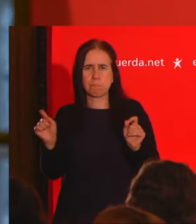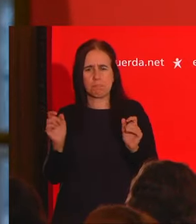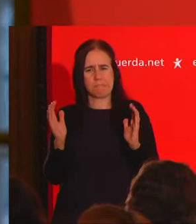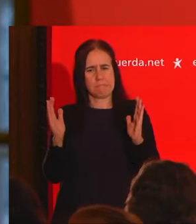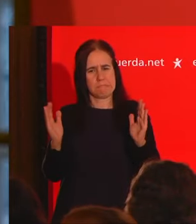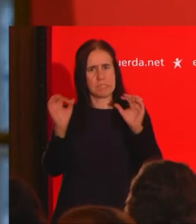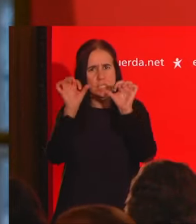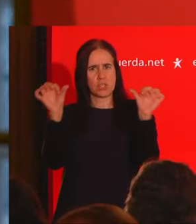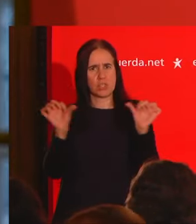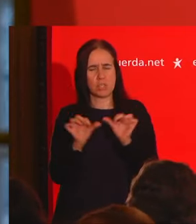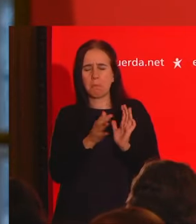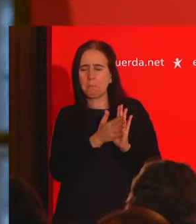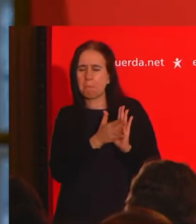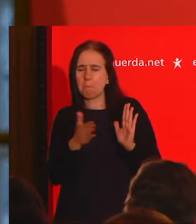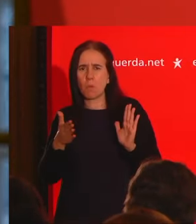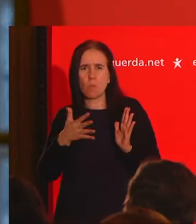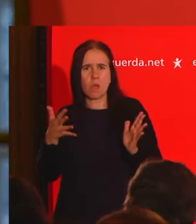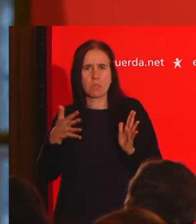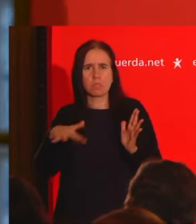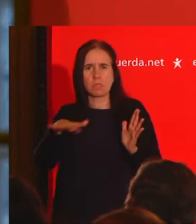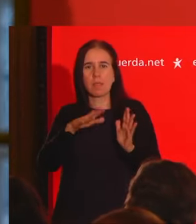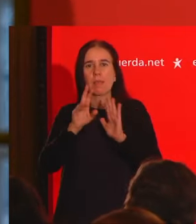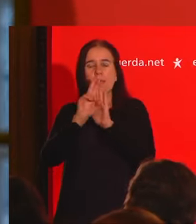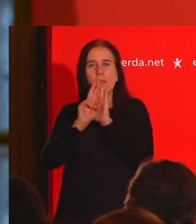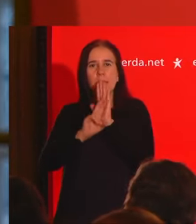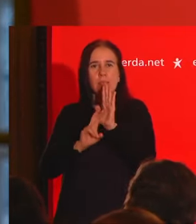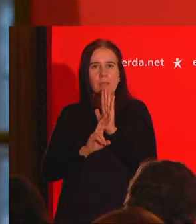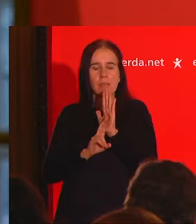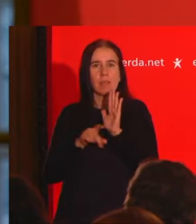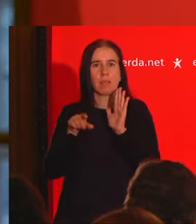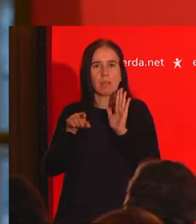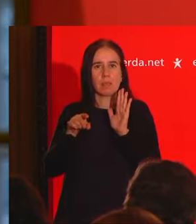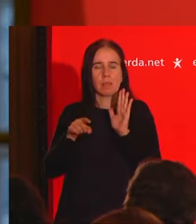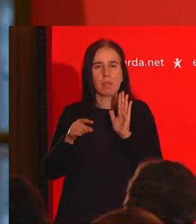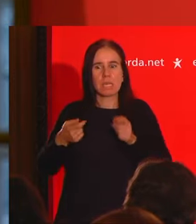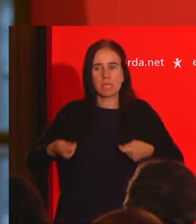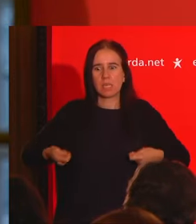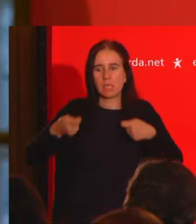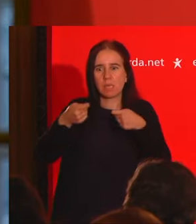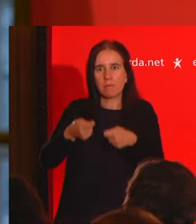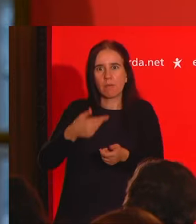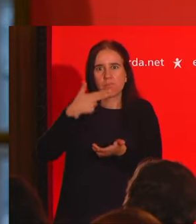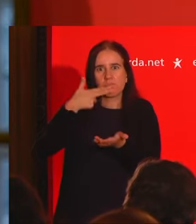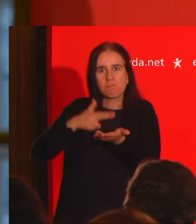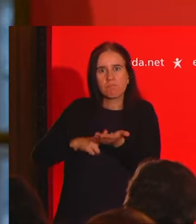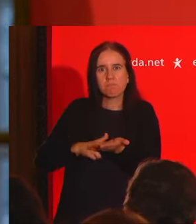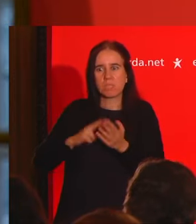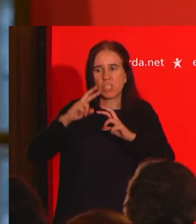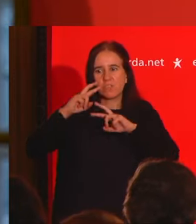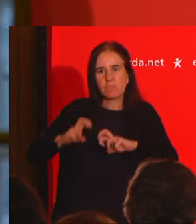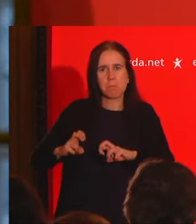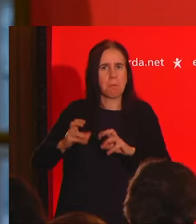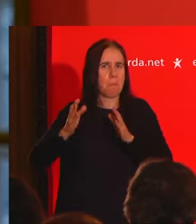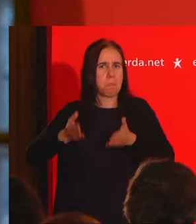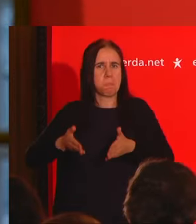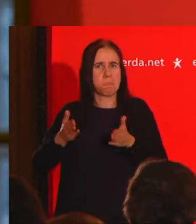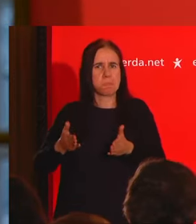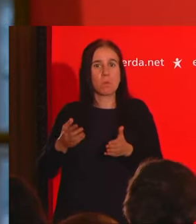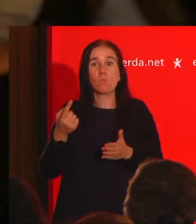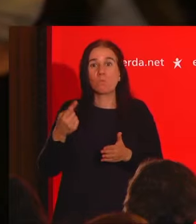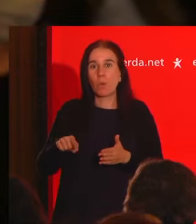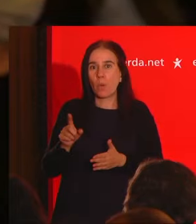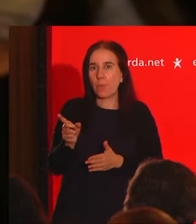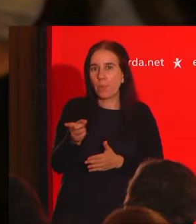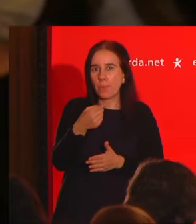deste regime, as regras não obrigavam a qualquer investimento real em investigação, mas apenas